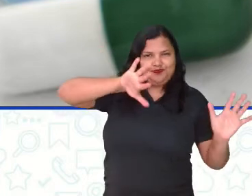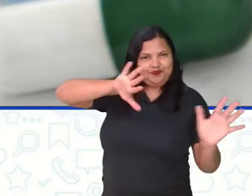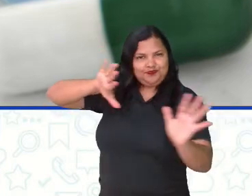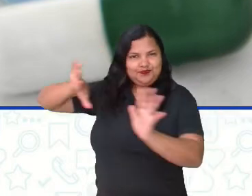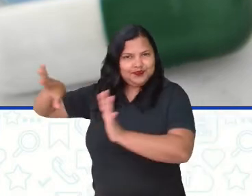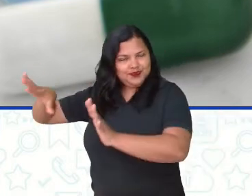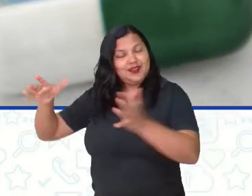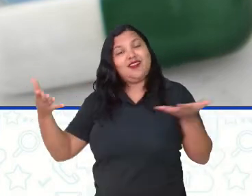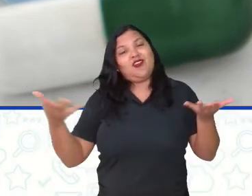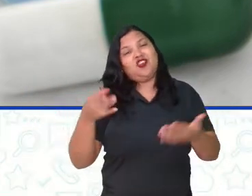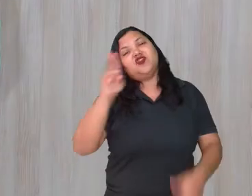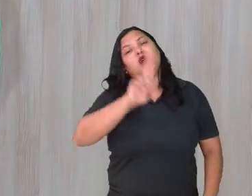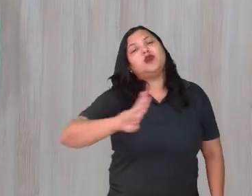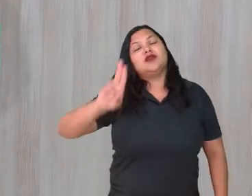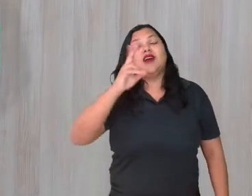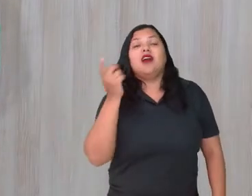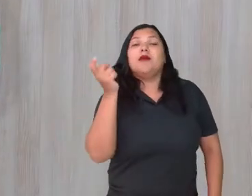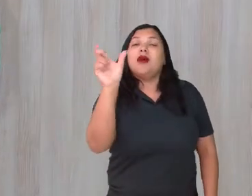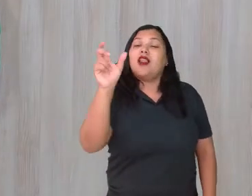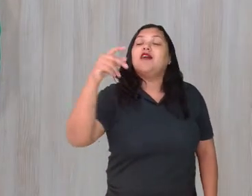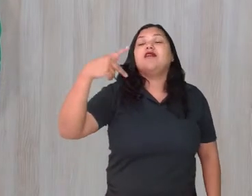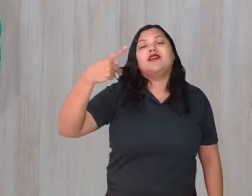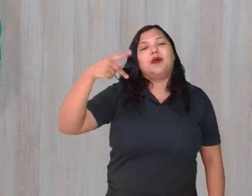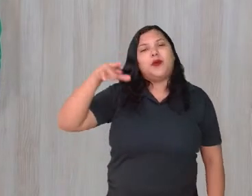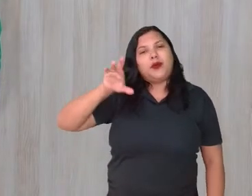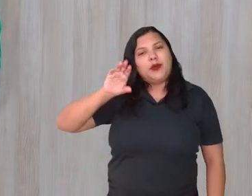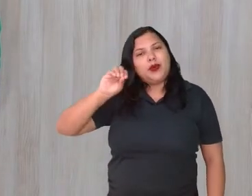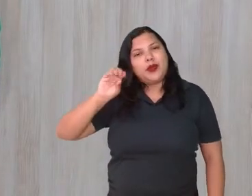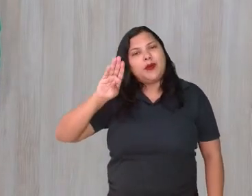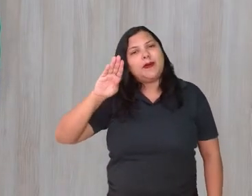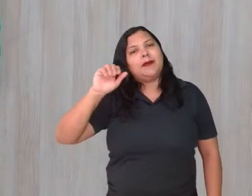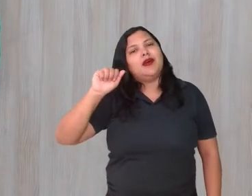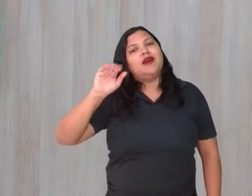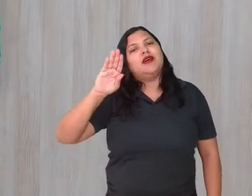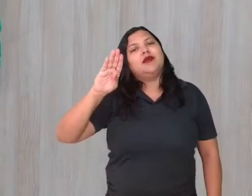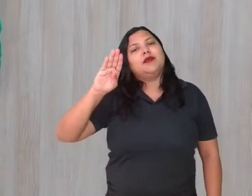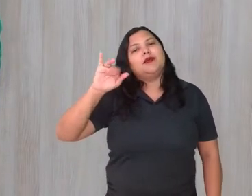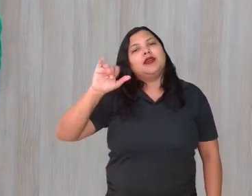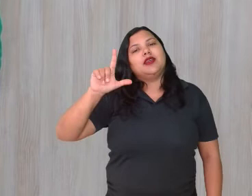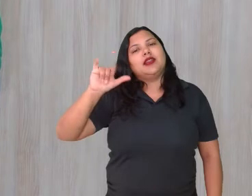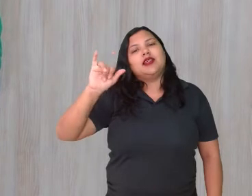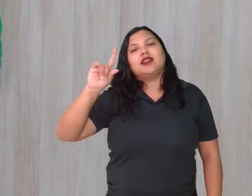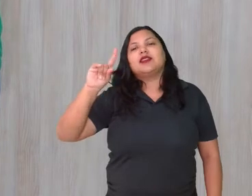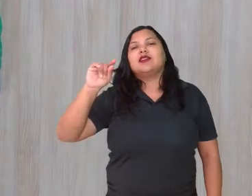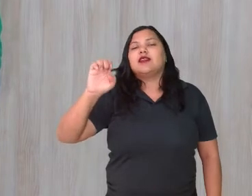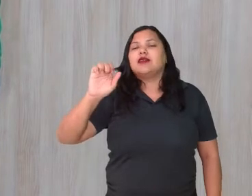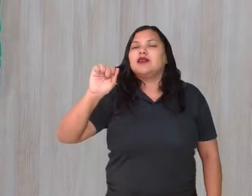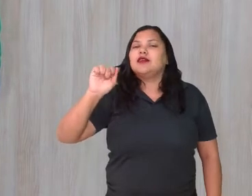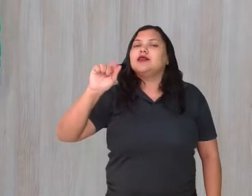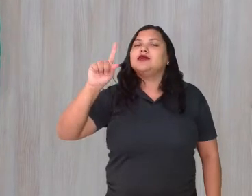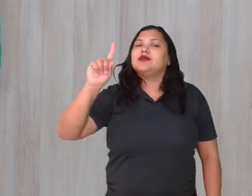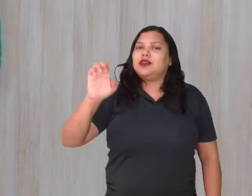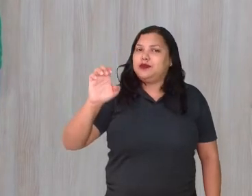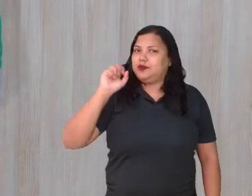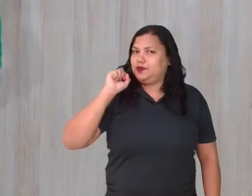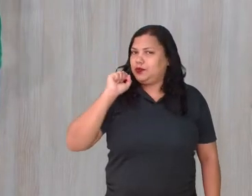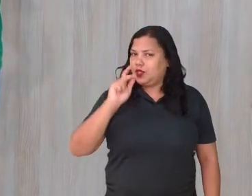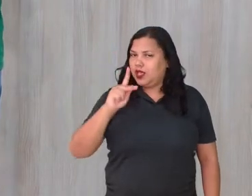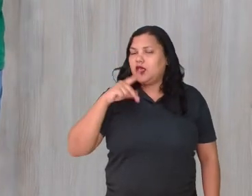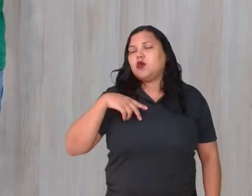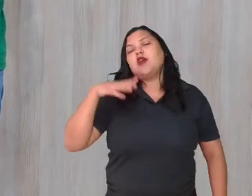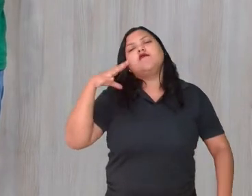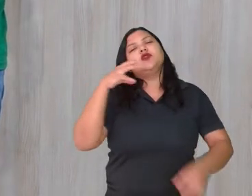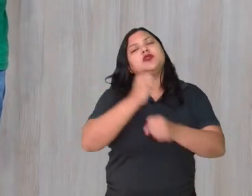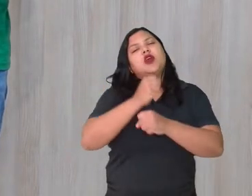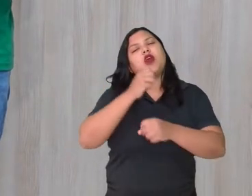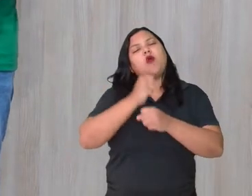se deparar com situações bem cotidianas, e a gente vai ver que o cálculo da probabilidade, na verdade, é você medir